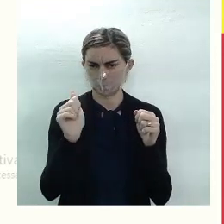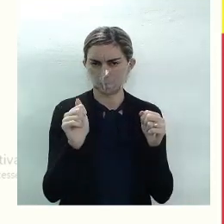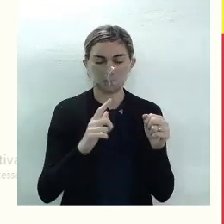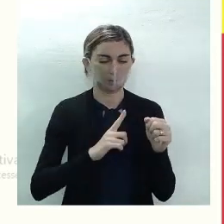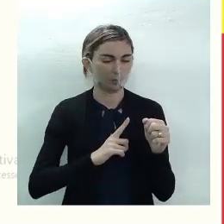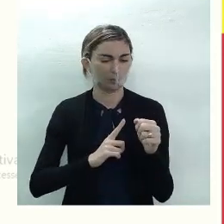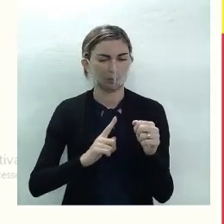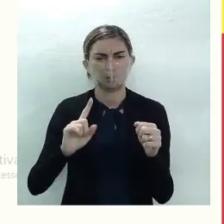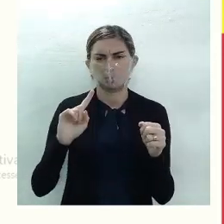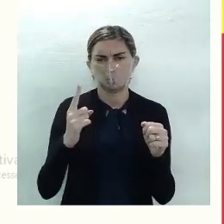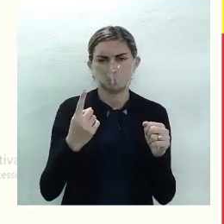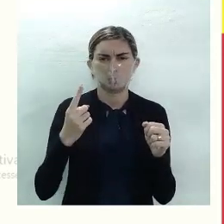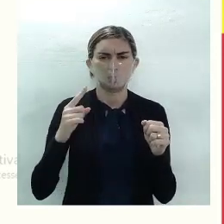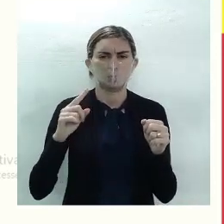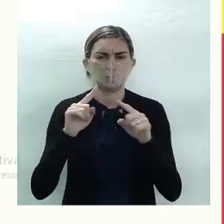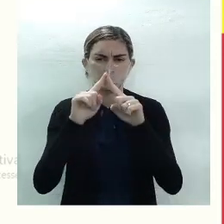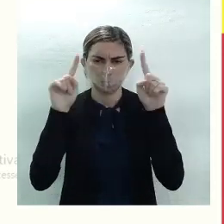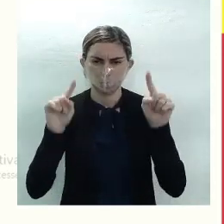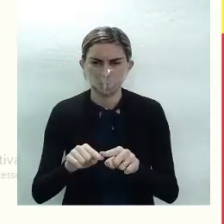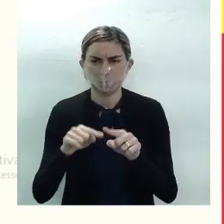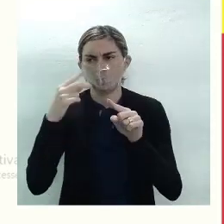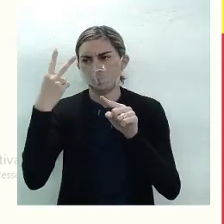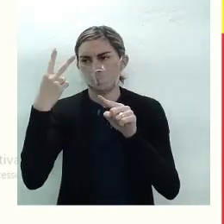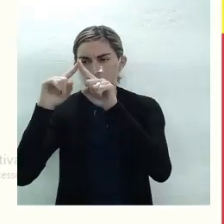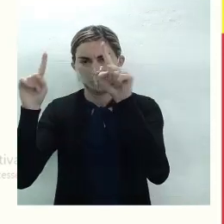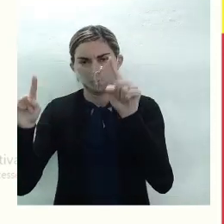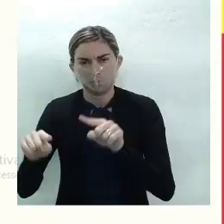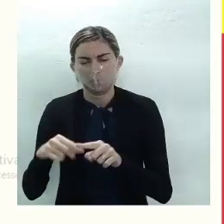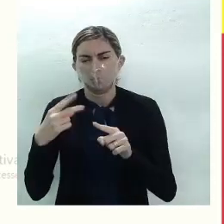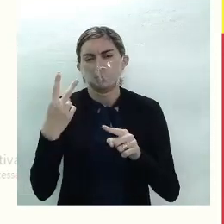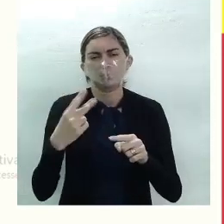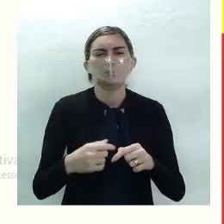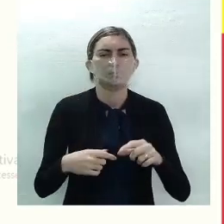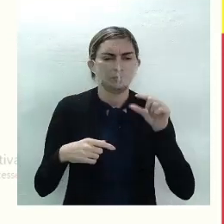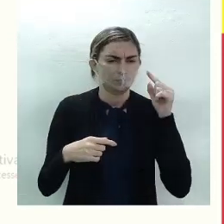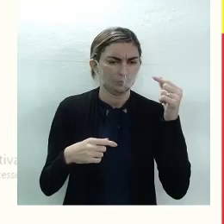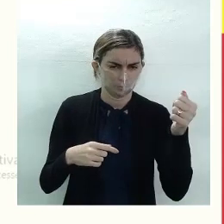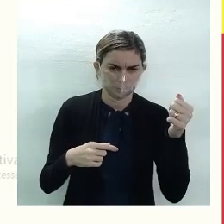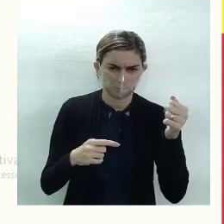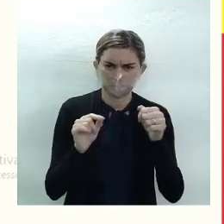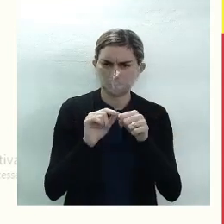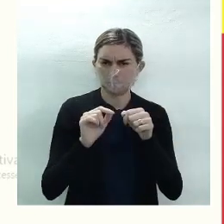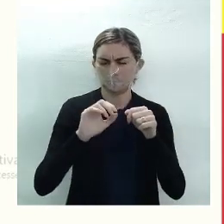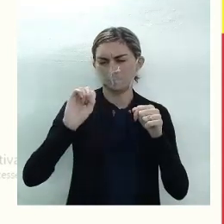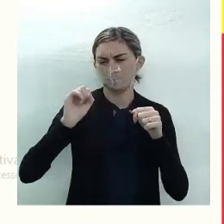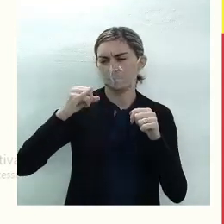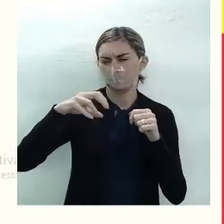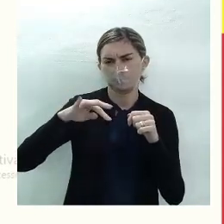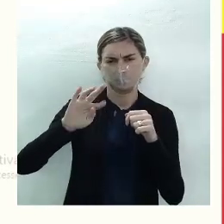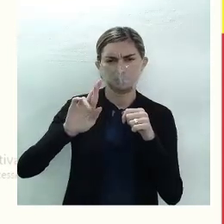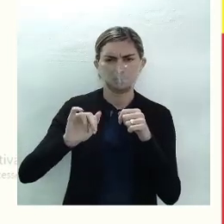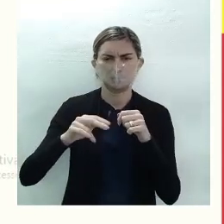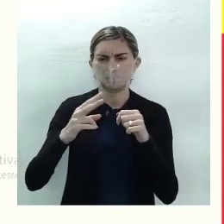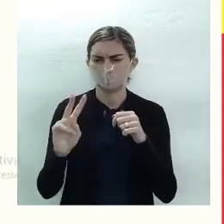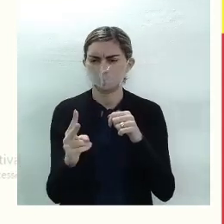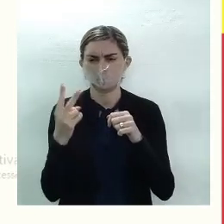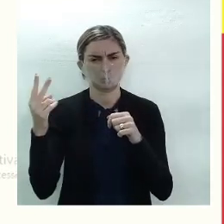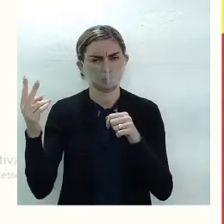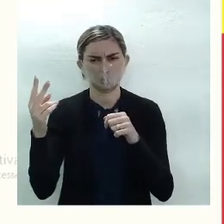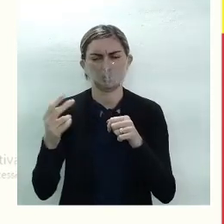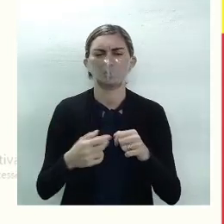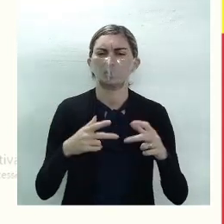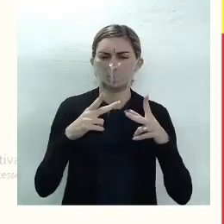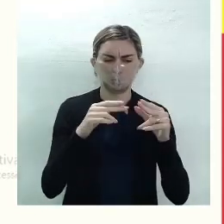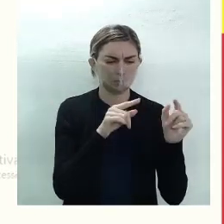gente tem 2 quadradinhos. Então, a gente vai pegar esse ponto A, fazer o seu simétrico, também terá 2 a